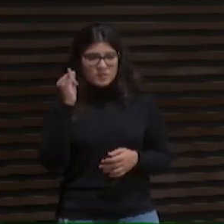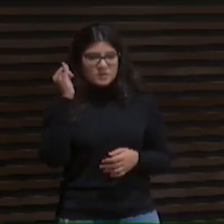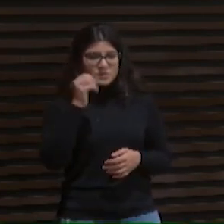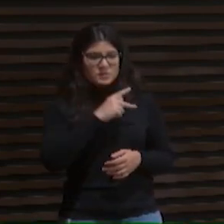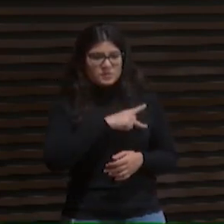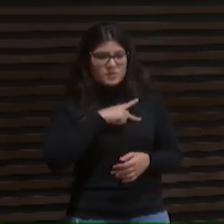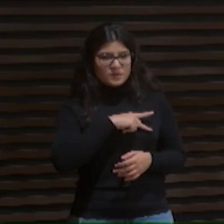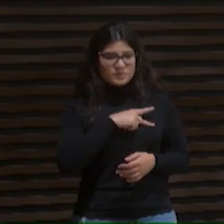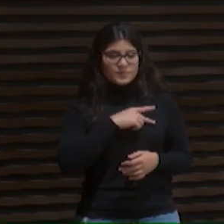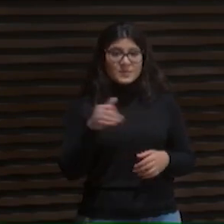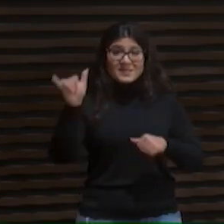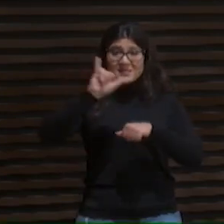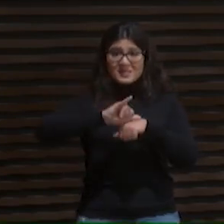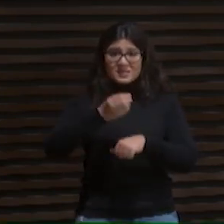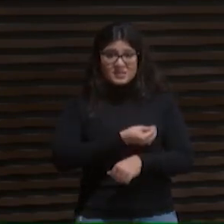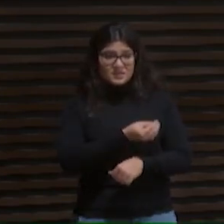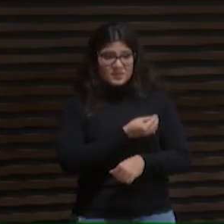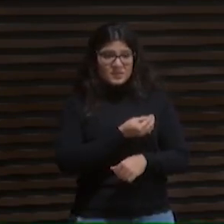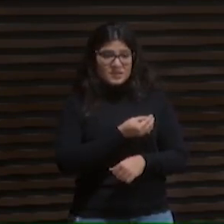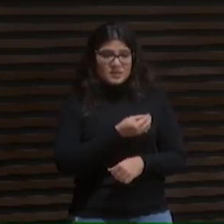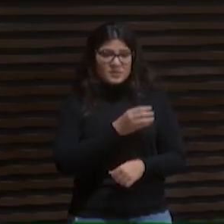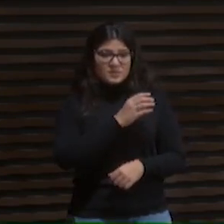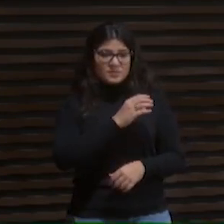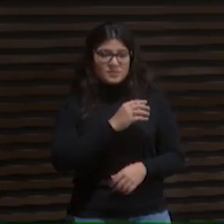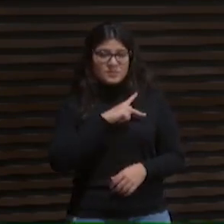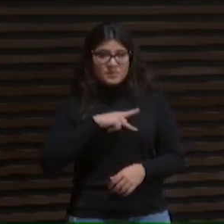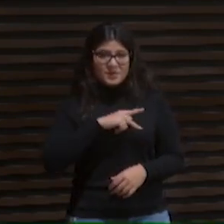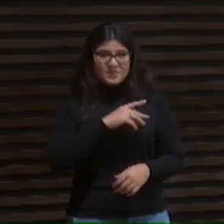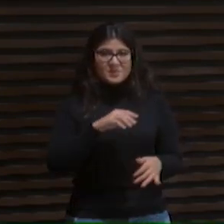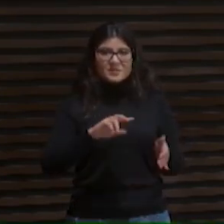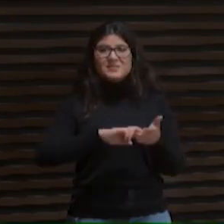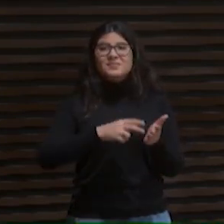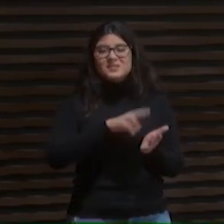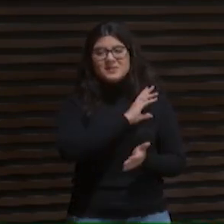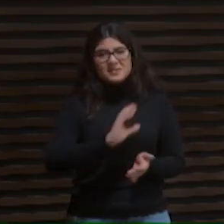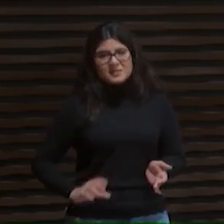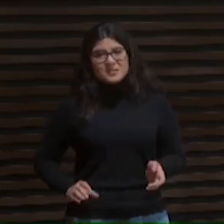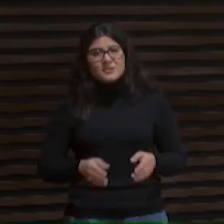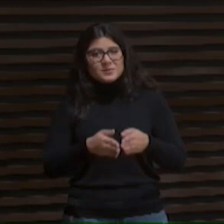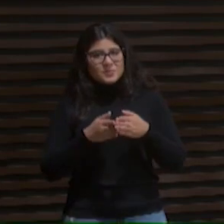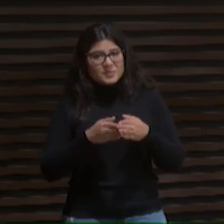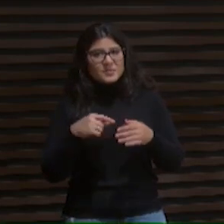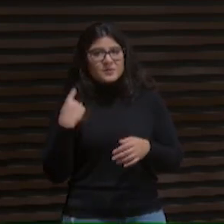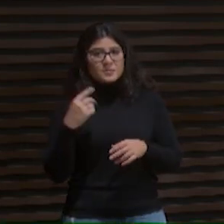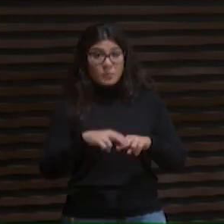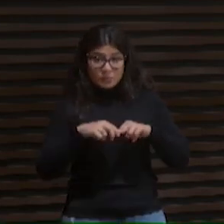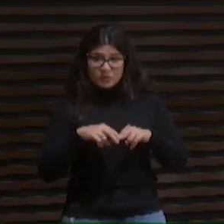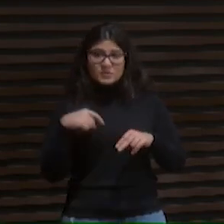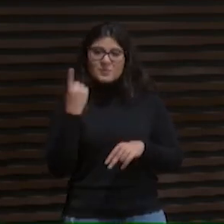Cristo. A centralidade da vida de Paulo é Cristo. Por isso, nós seguimos aqui com o